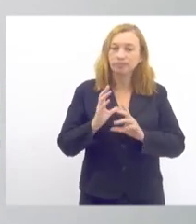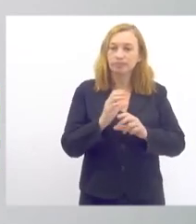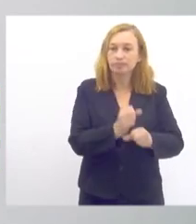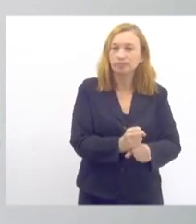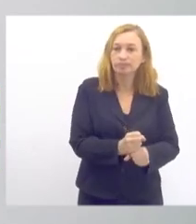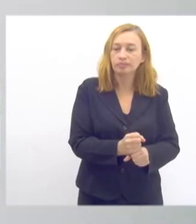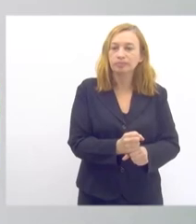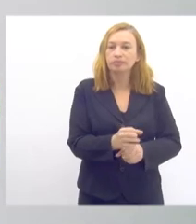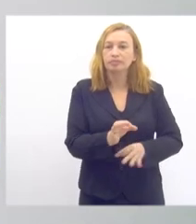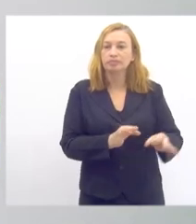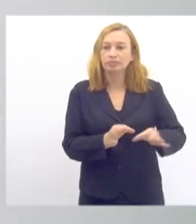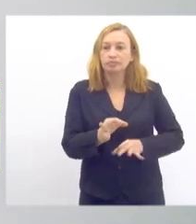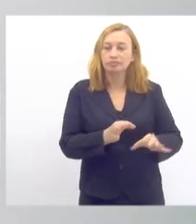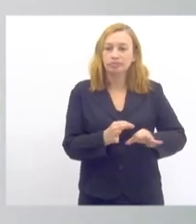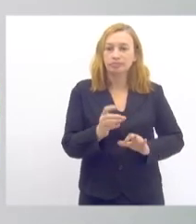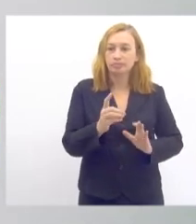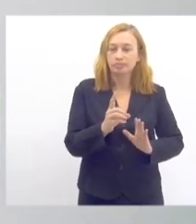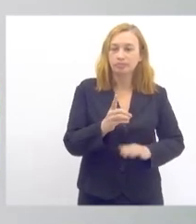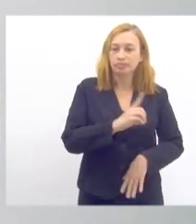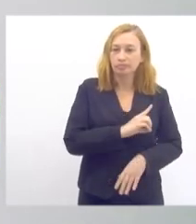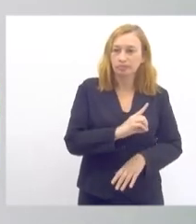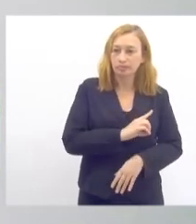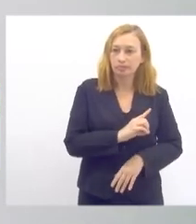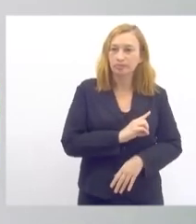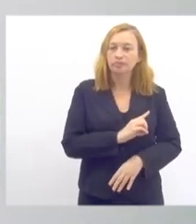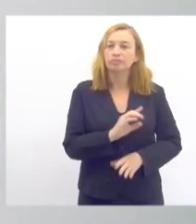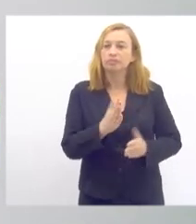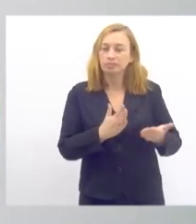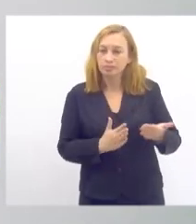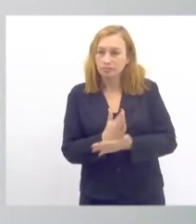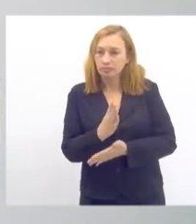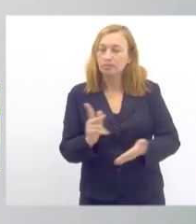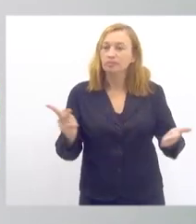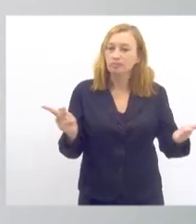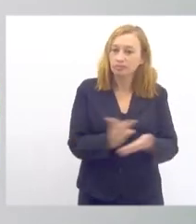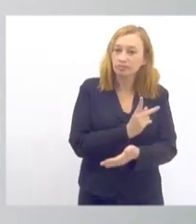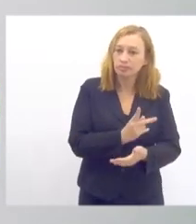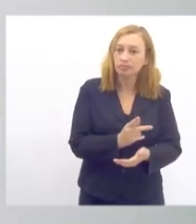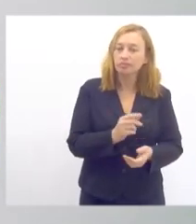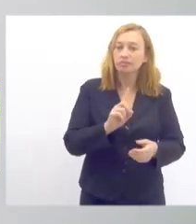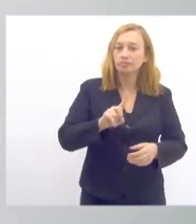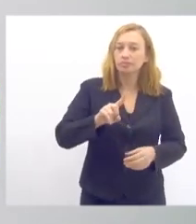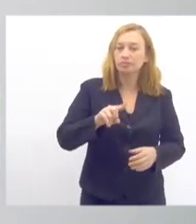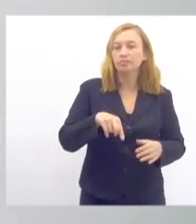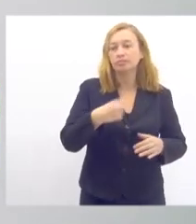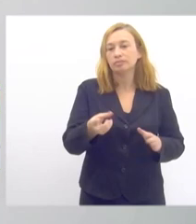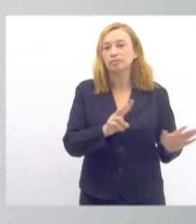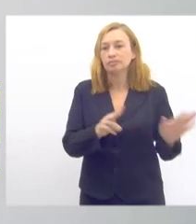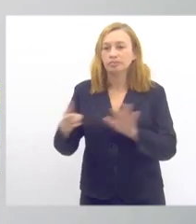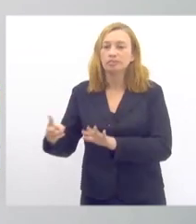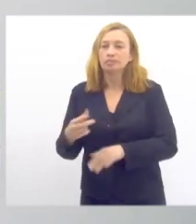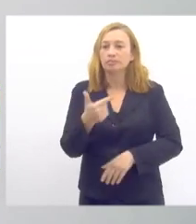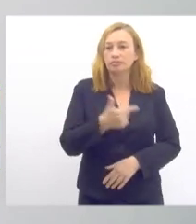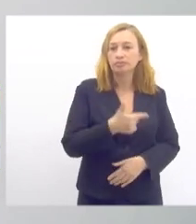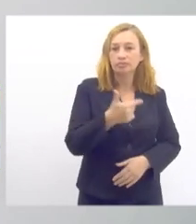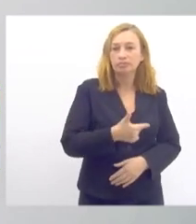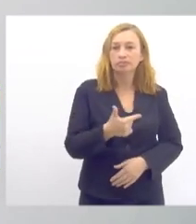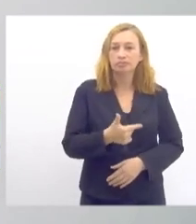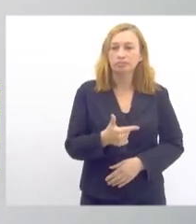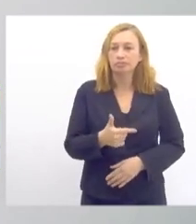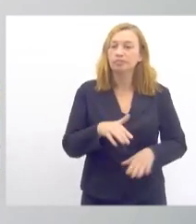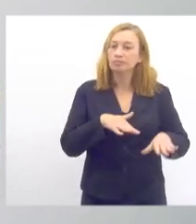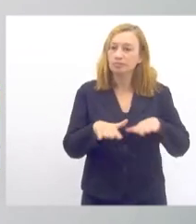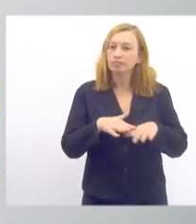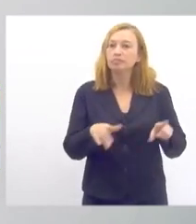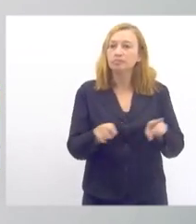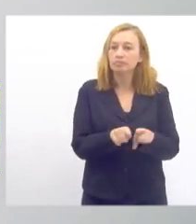do Detran ainda nessas aprovações que vão acontecer durante a semana que vem. Em segundo lugar, vamos, né, nos